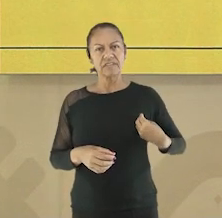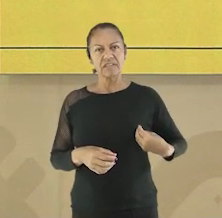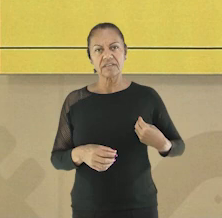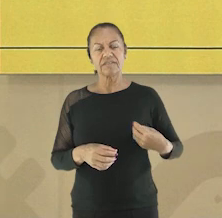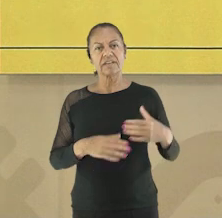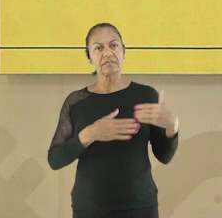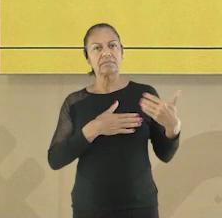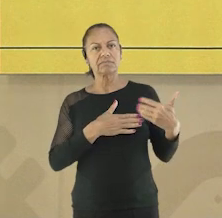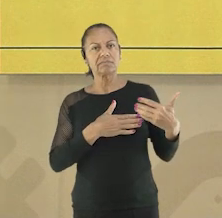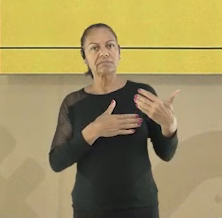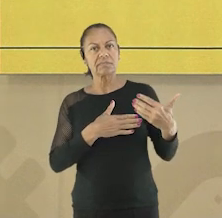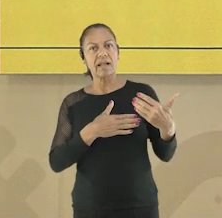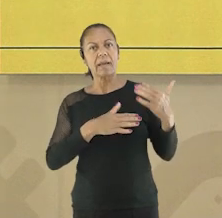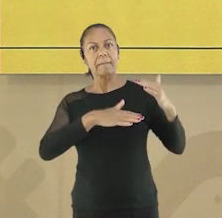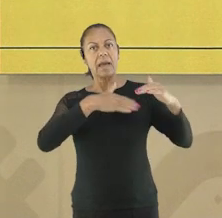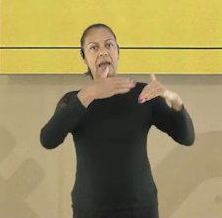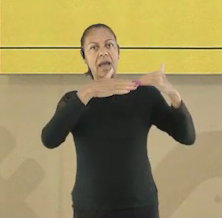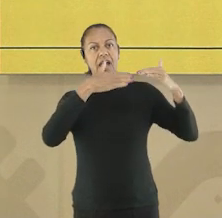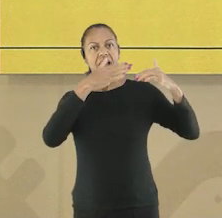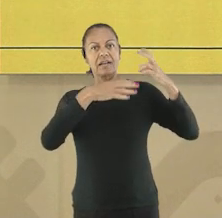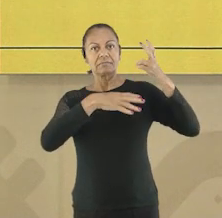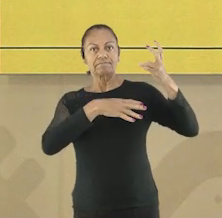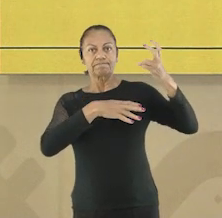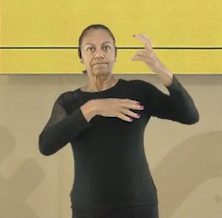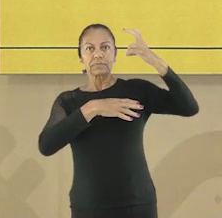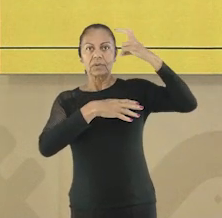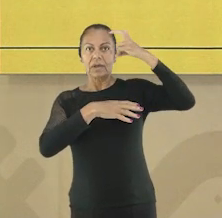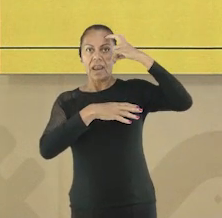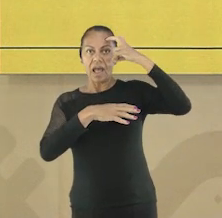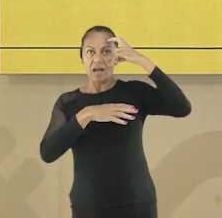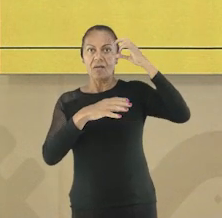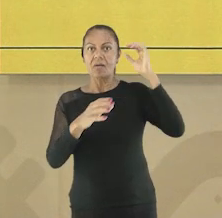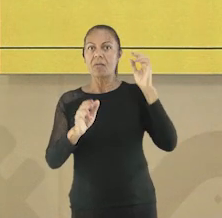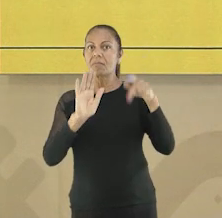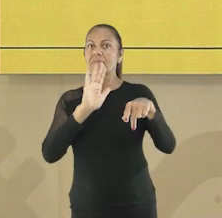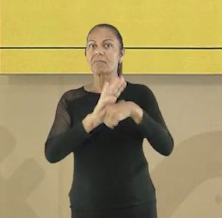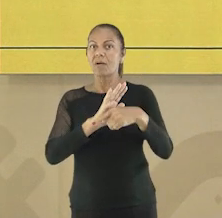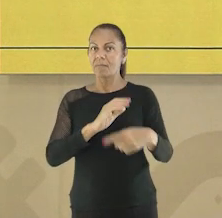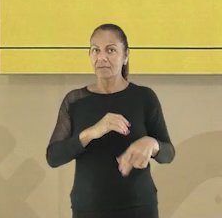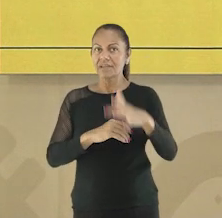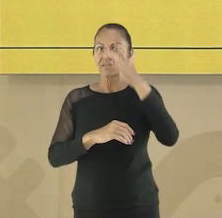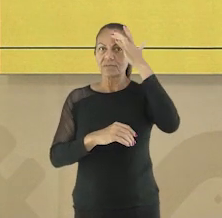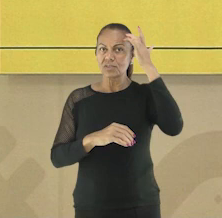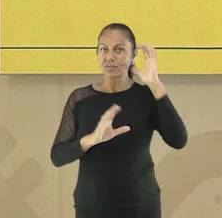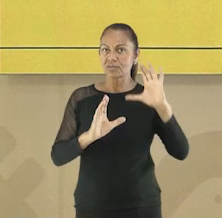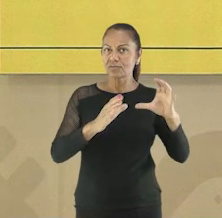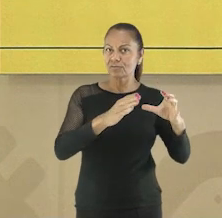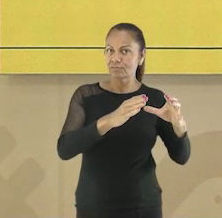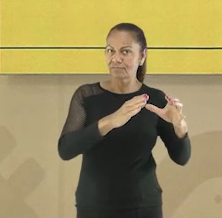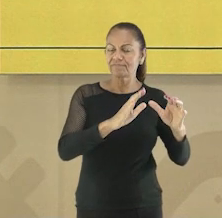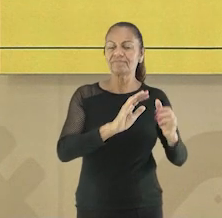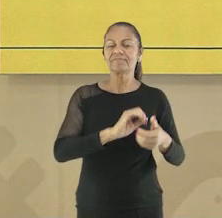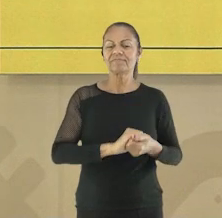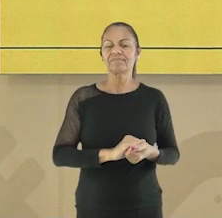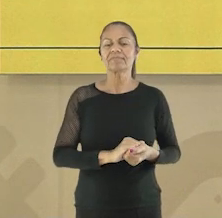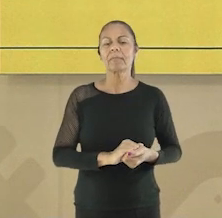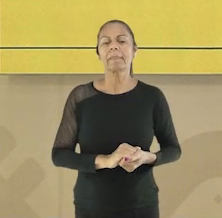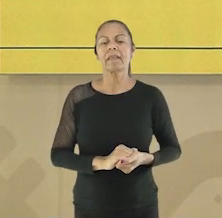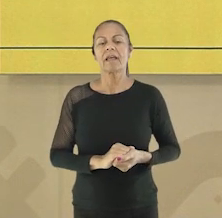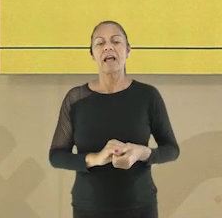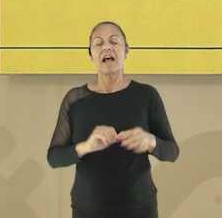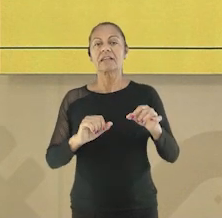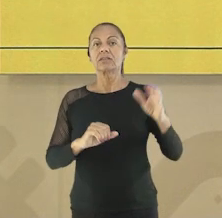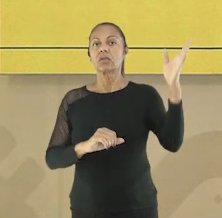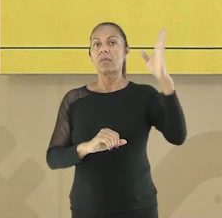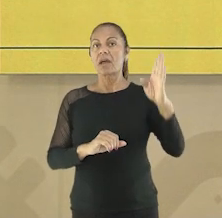sempre sendo modificada devido ao desenvolvimento cultural e social de seus falantes. Na região nordeste do Brasil, nós